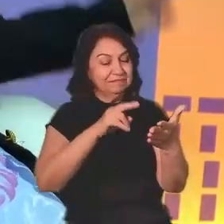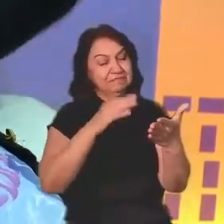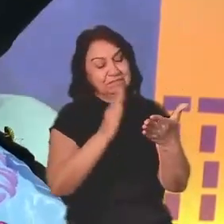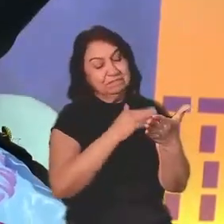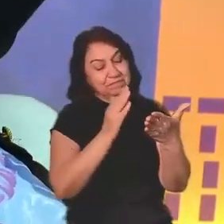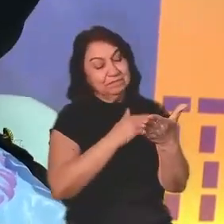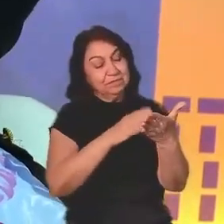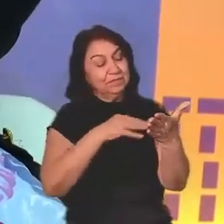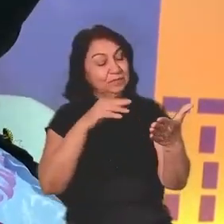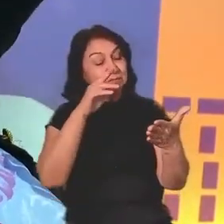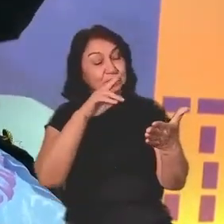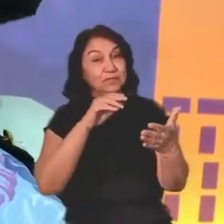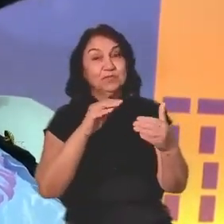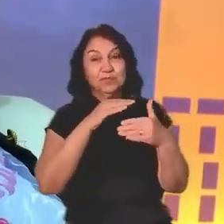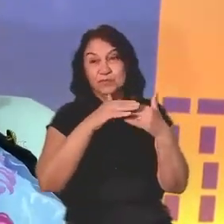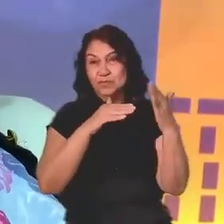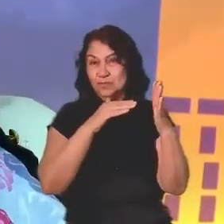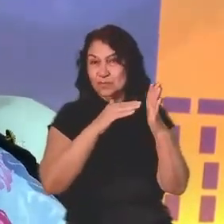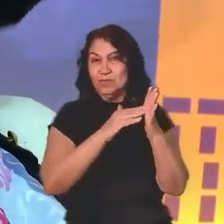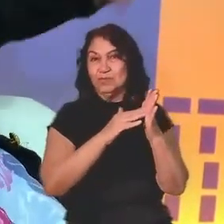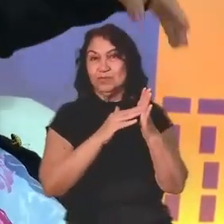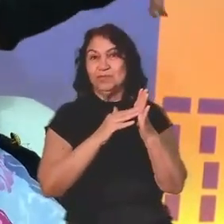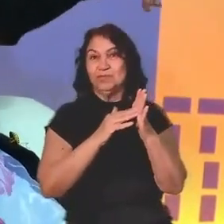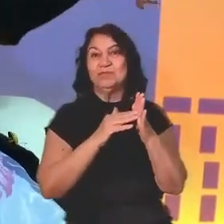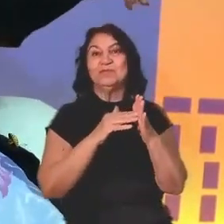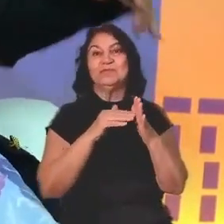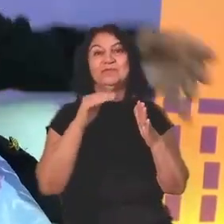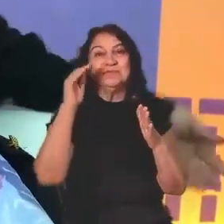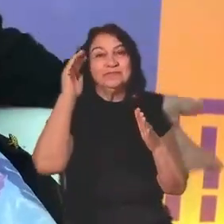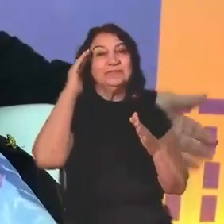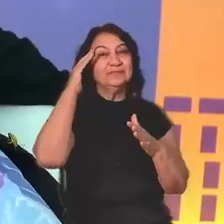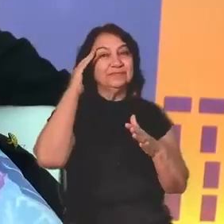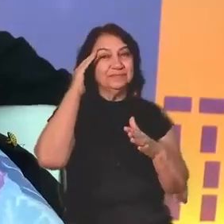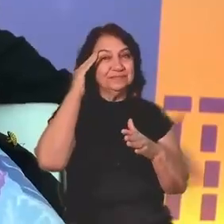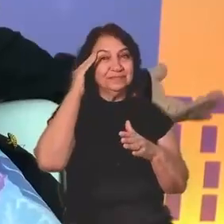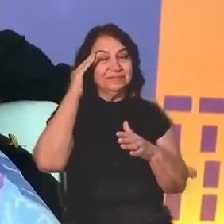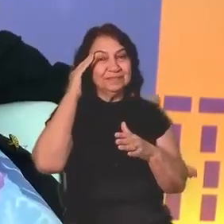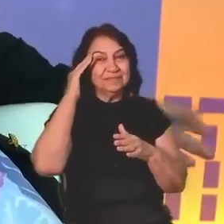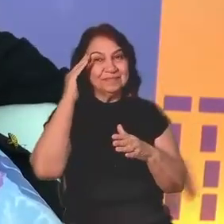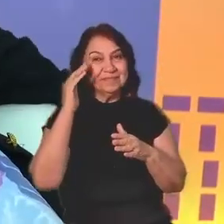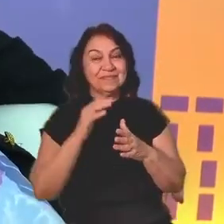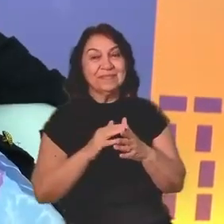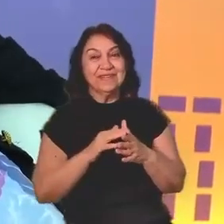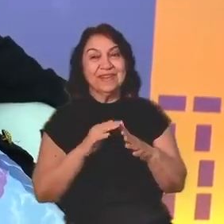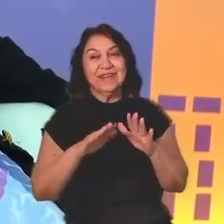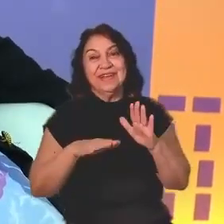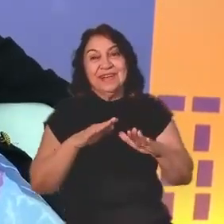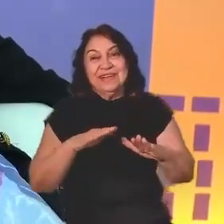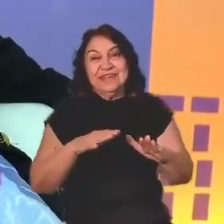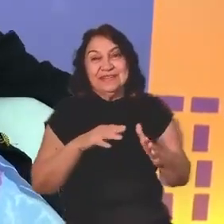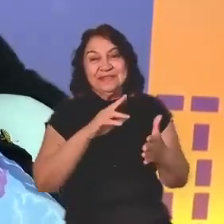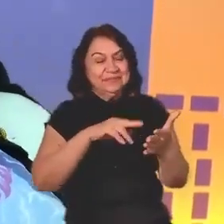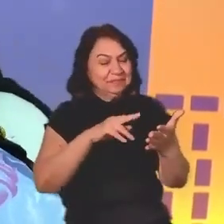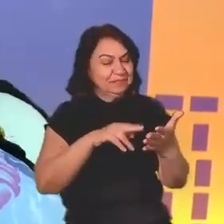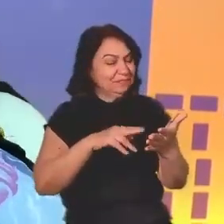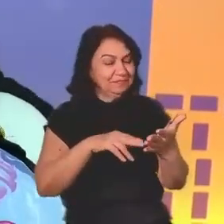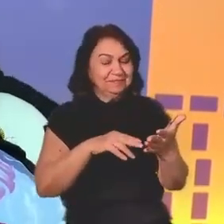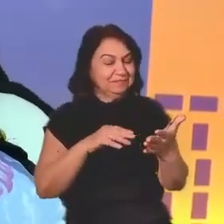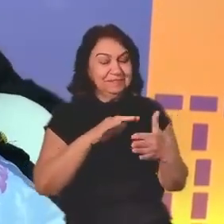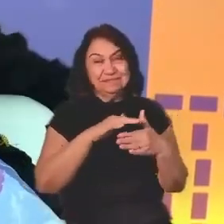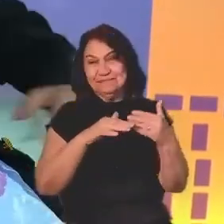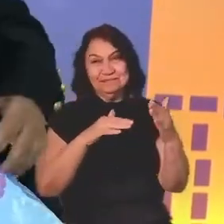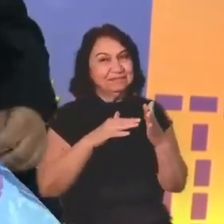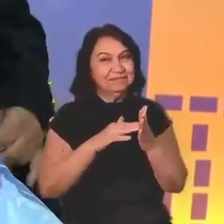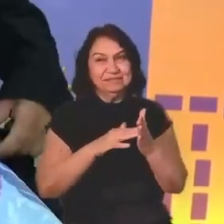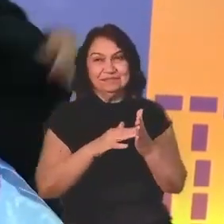muito. As mínimas, onde que tinha uma borboleta? Aí os meninos ficavam perdidos, que eles não tinham lido. Eles ficavam assim, mas não tem isso no livro,